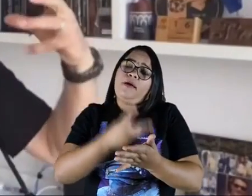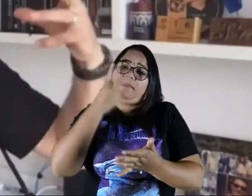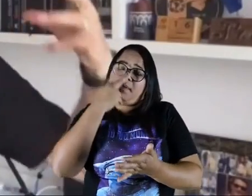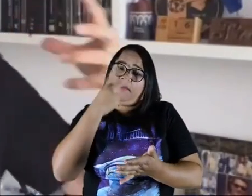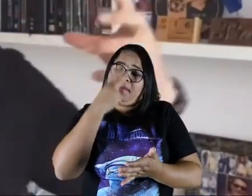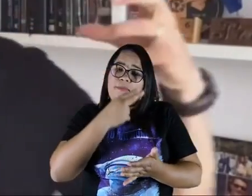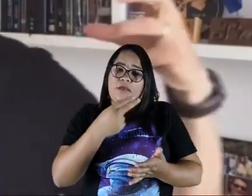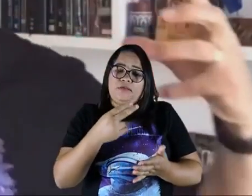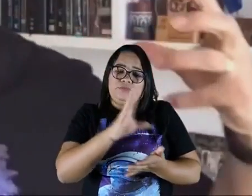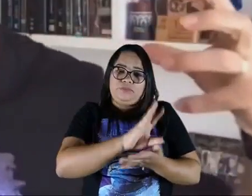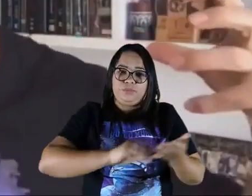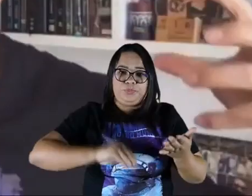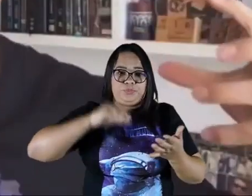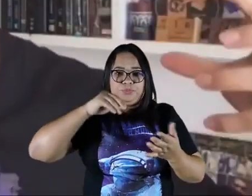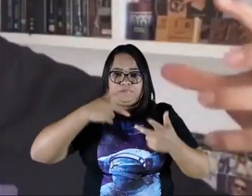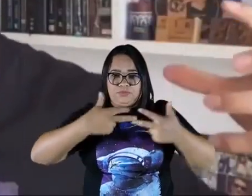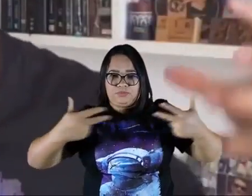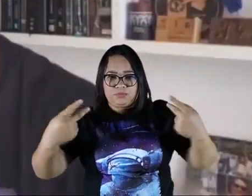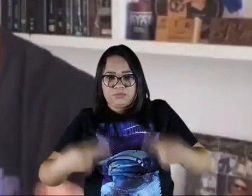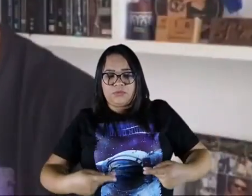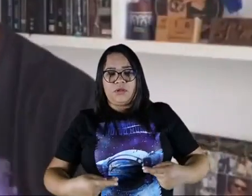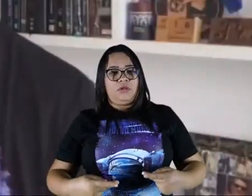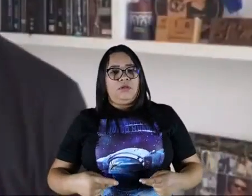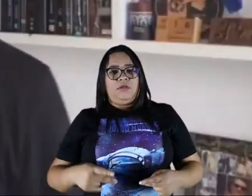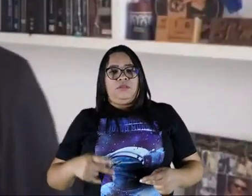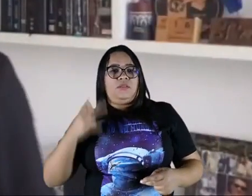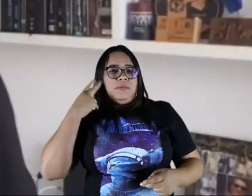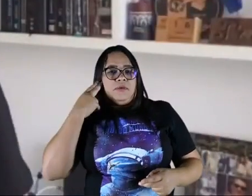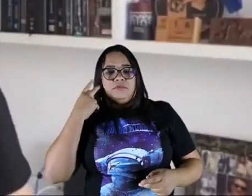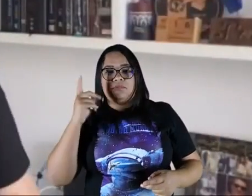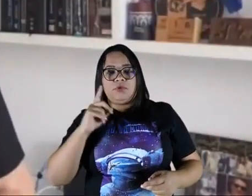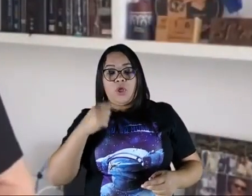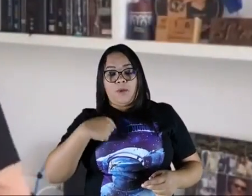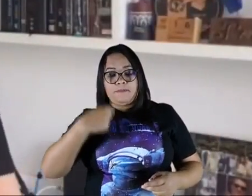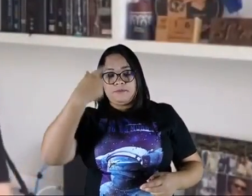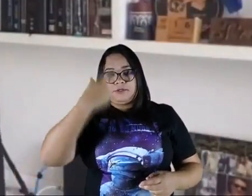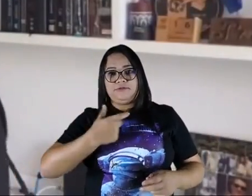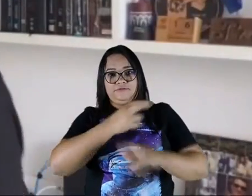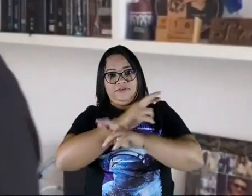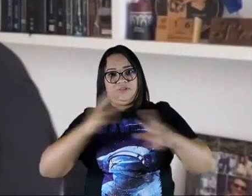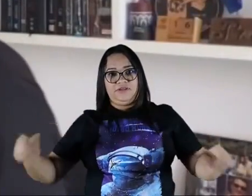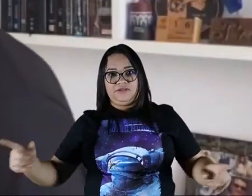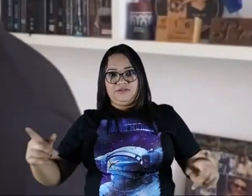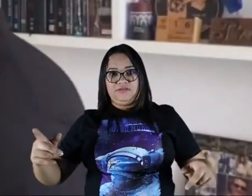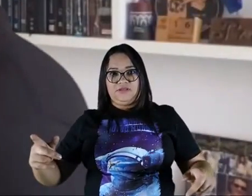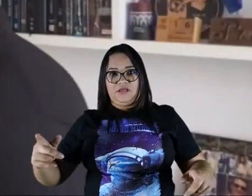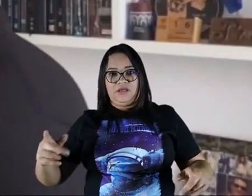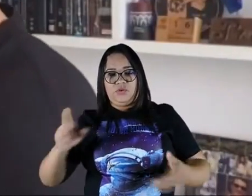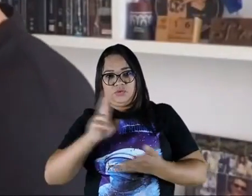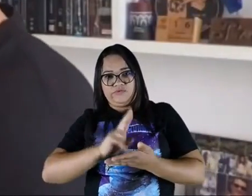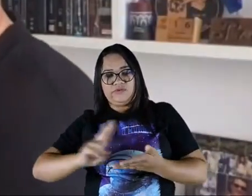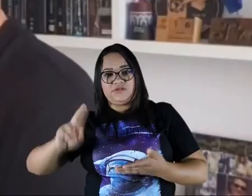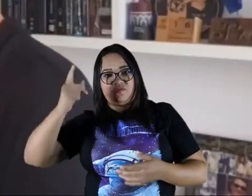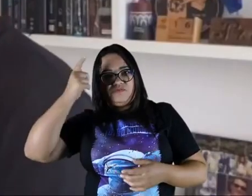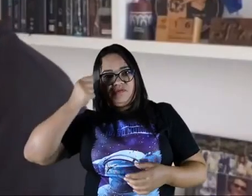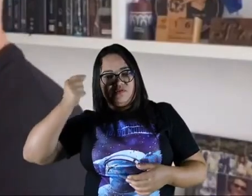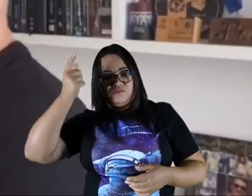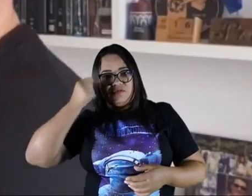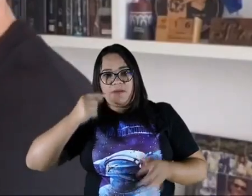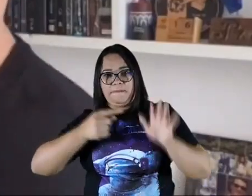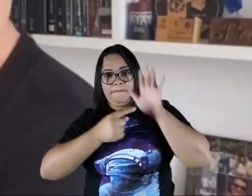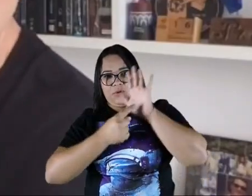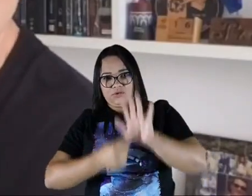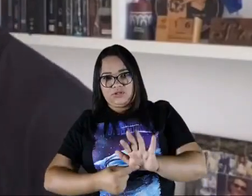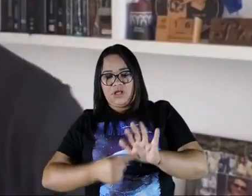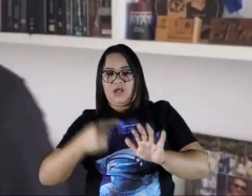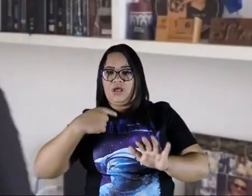eu preciso ser um testemunho na minha universidade, eu preciso ser uma do outro mundo